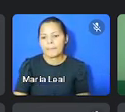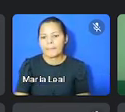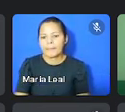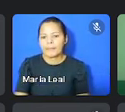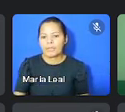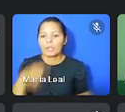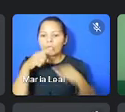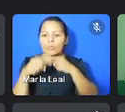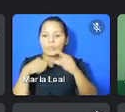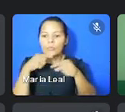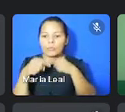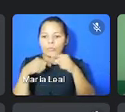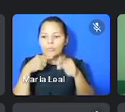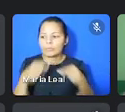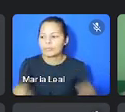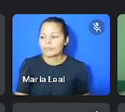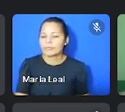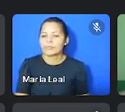Alguma dúvida?